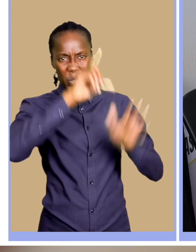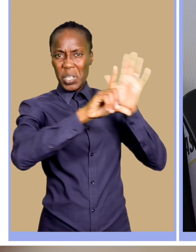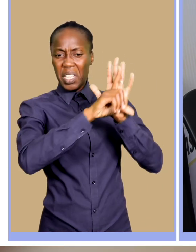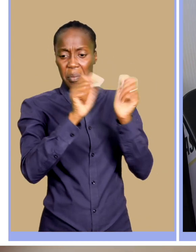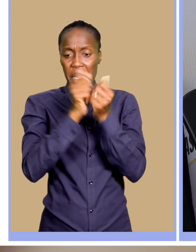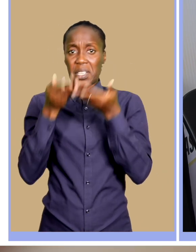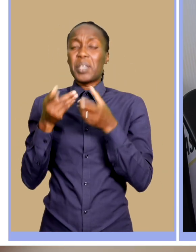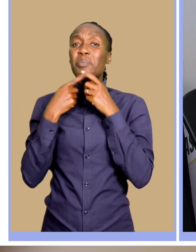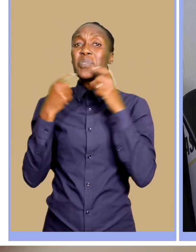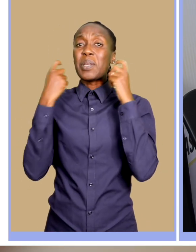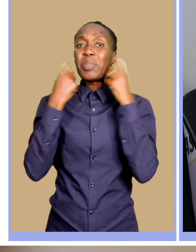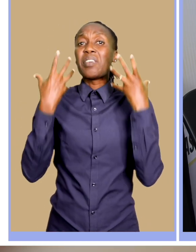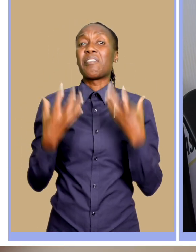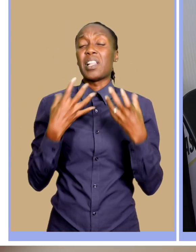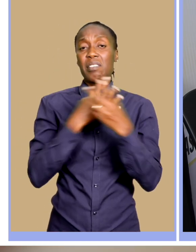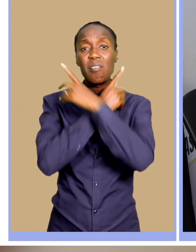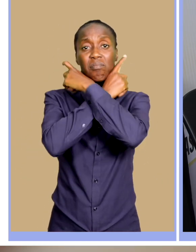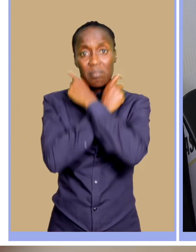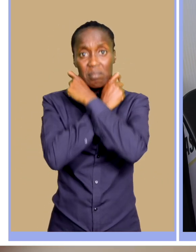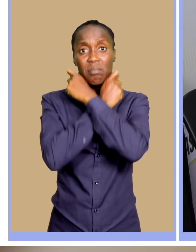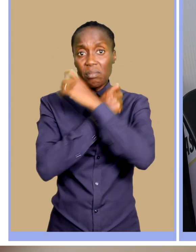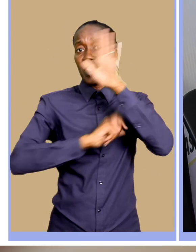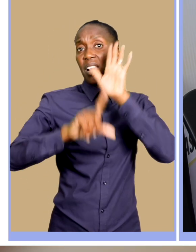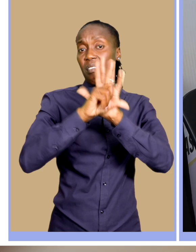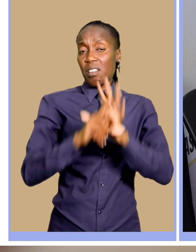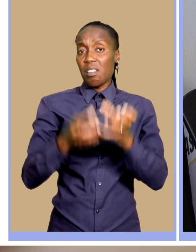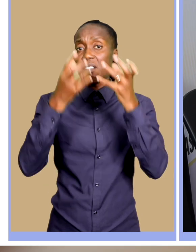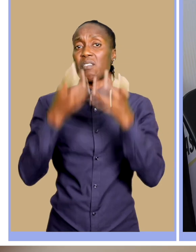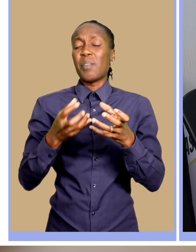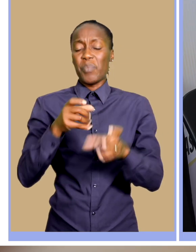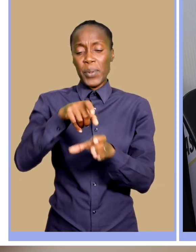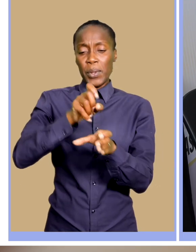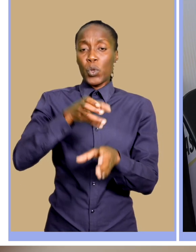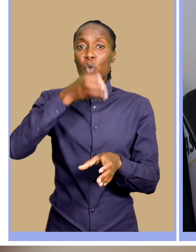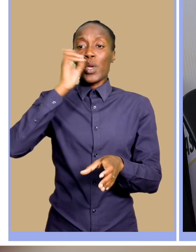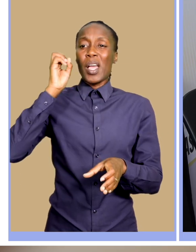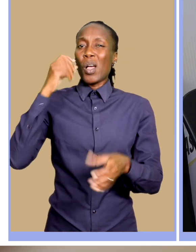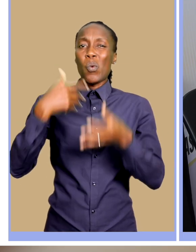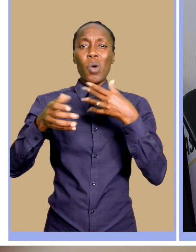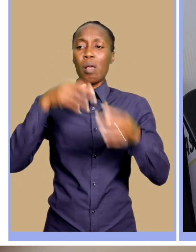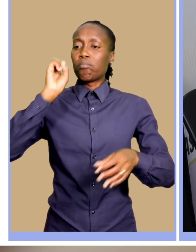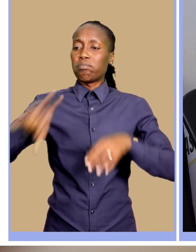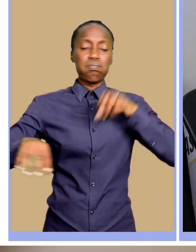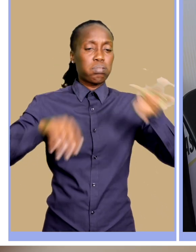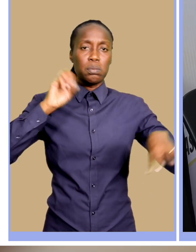há penalizações, por exemplo, em Moçambique. Bom, embora não nem devia falar sobre isso, né? Porque